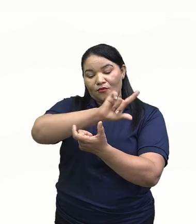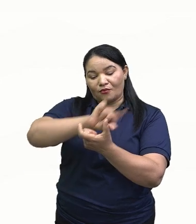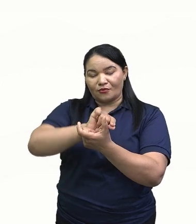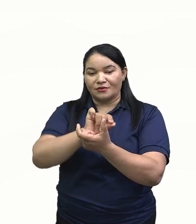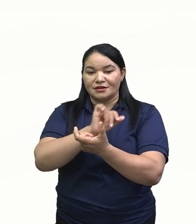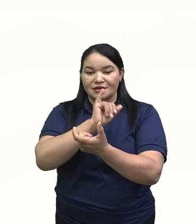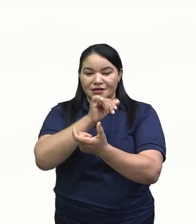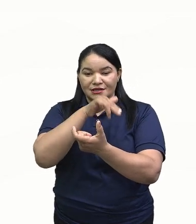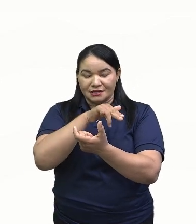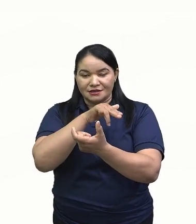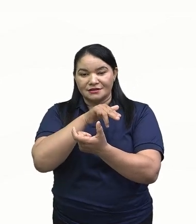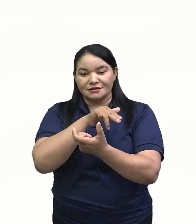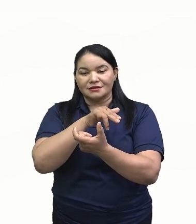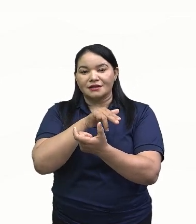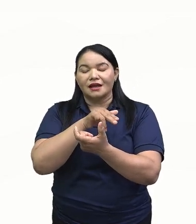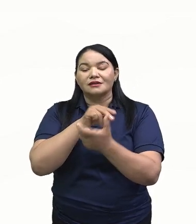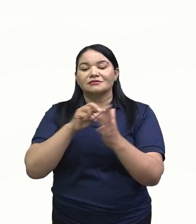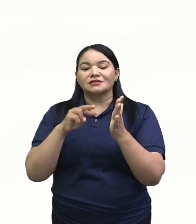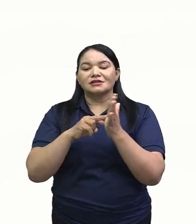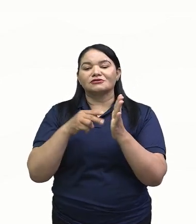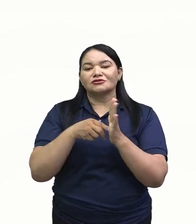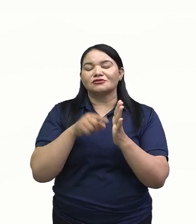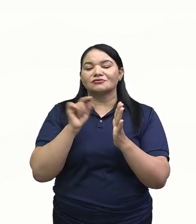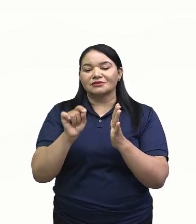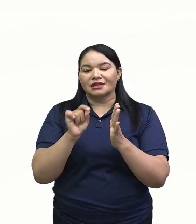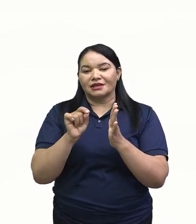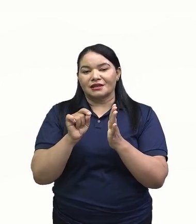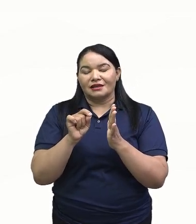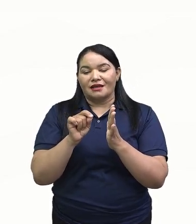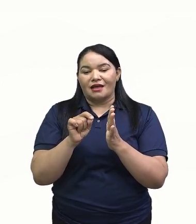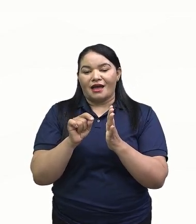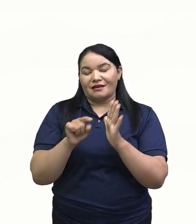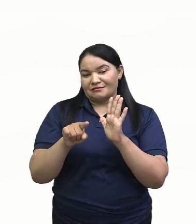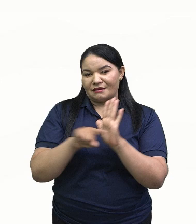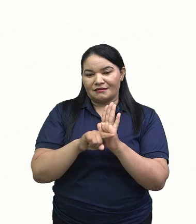in, ele tem um sentido que é negativo, não é?